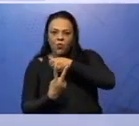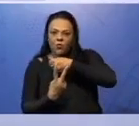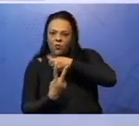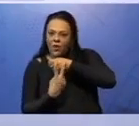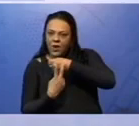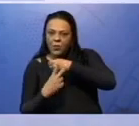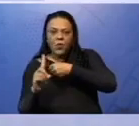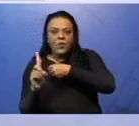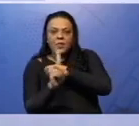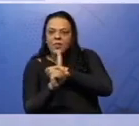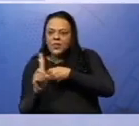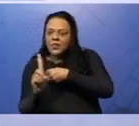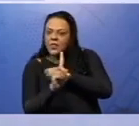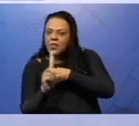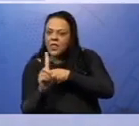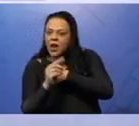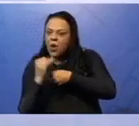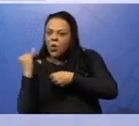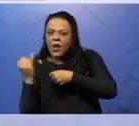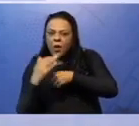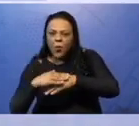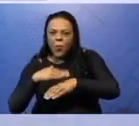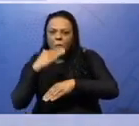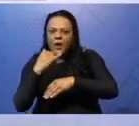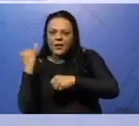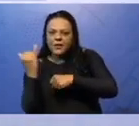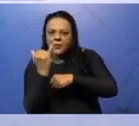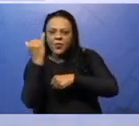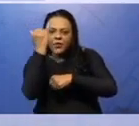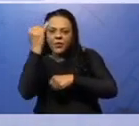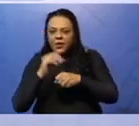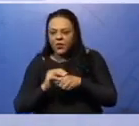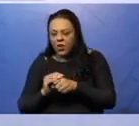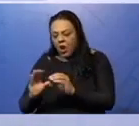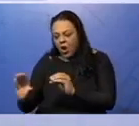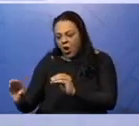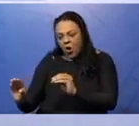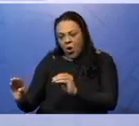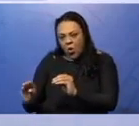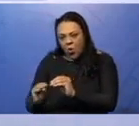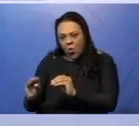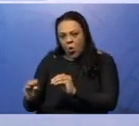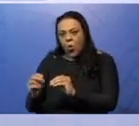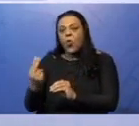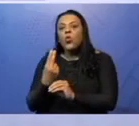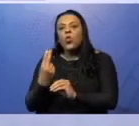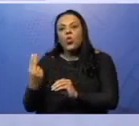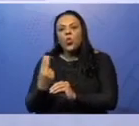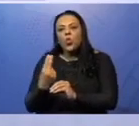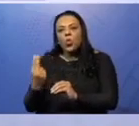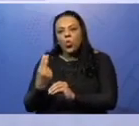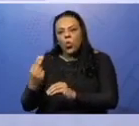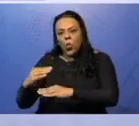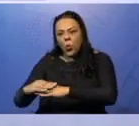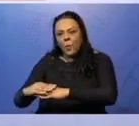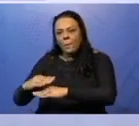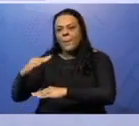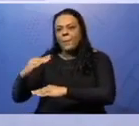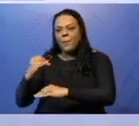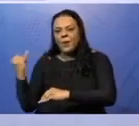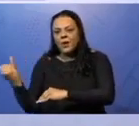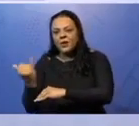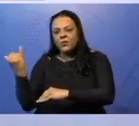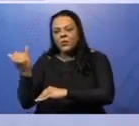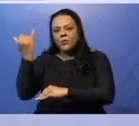Um predicado nominal, o núcleo é um nome. Quando eu tenho predicado verbal, que é a maior parte dos predicados, o núcleo é o verbo. Mas